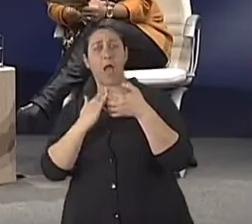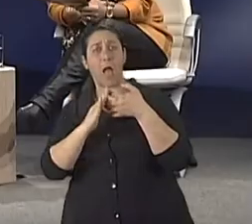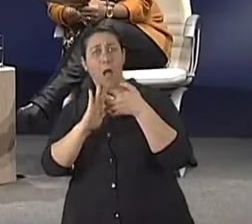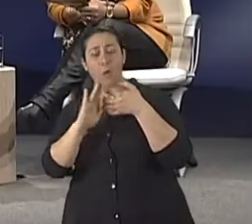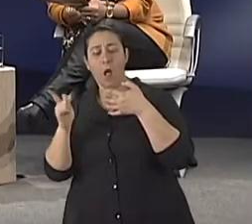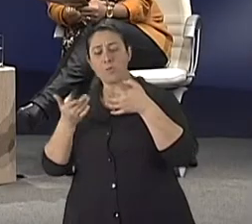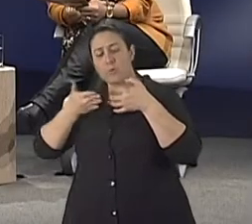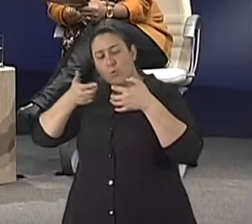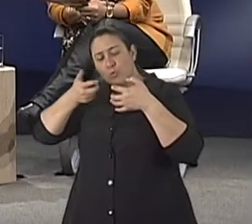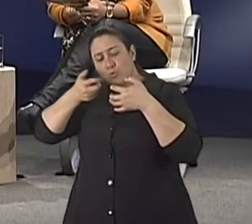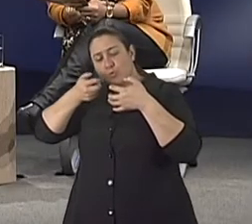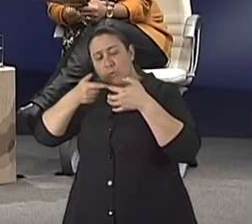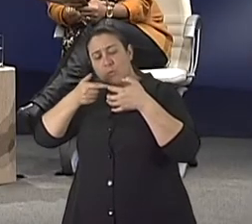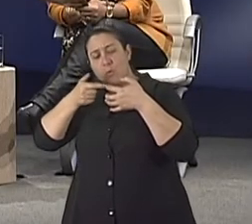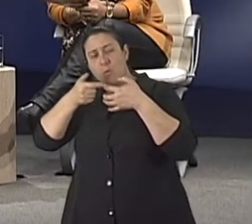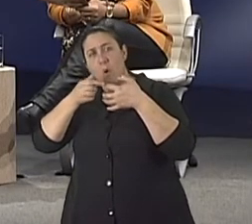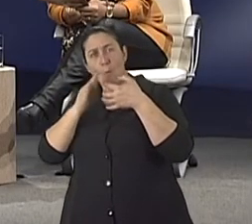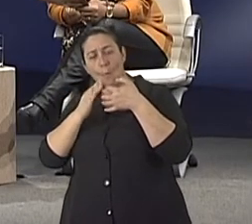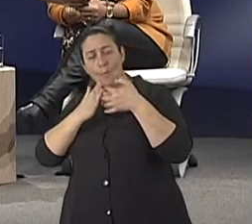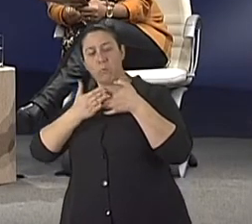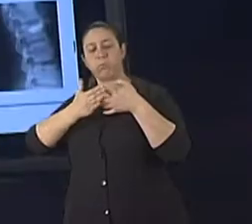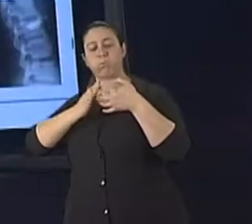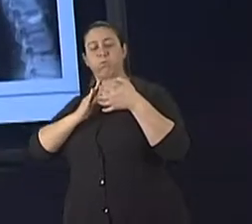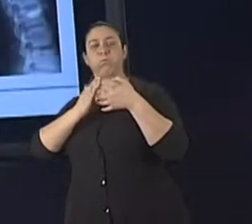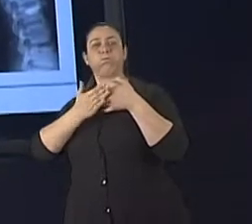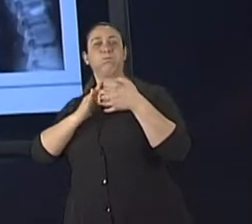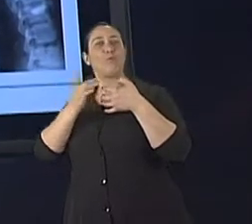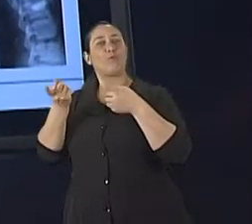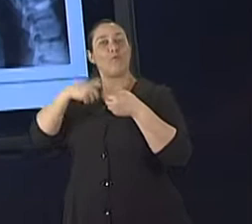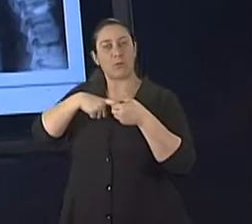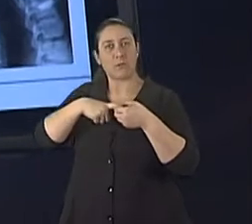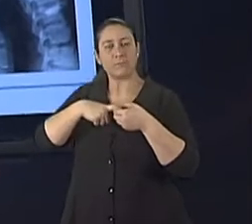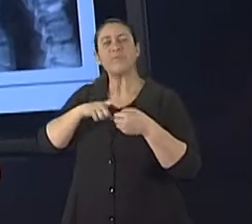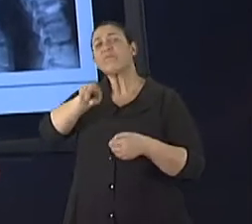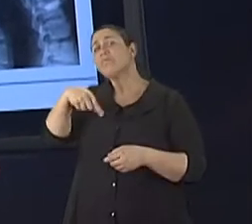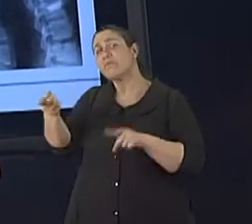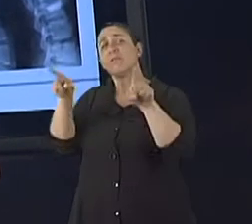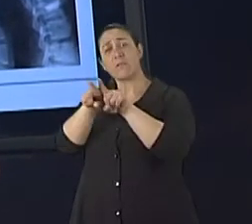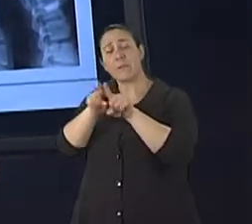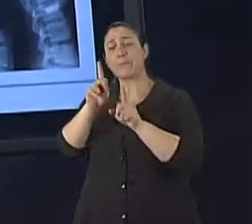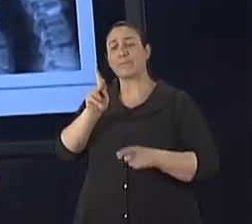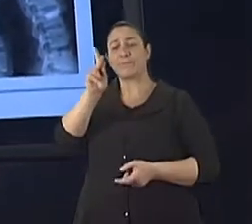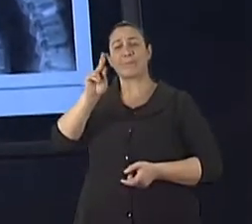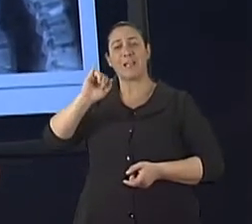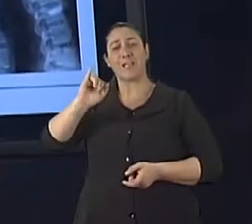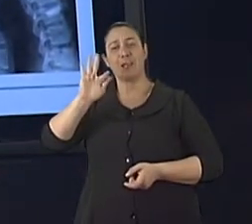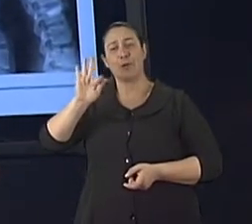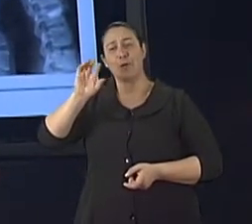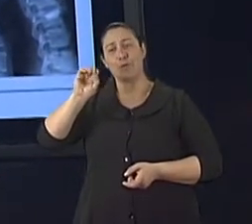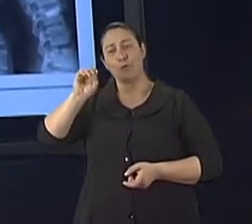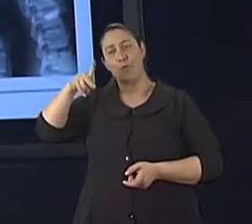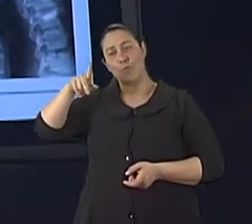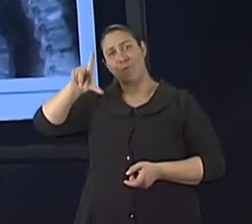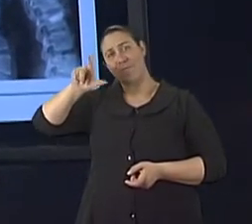defendida para fraturas e osteoporose gente chama isso de caixa plástica a caixa plástica também consiste em você introduzir